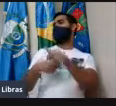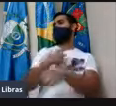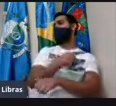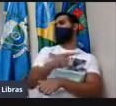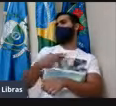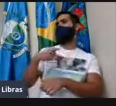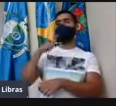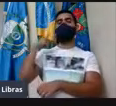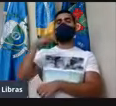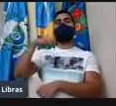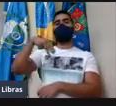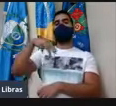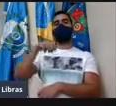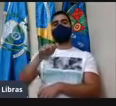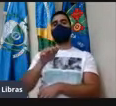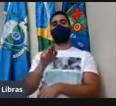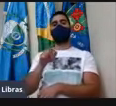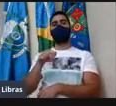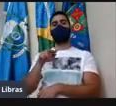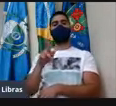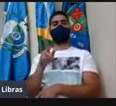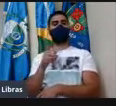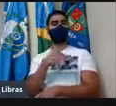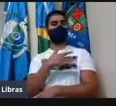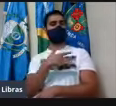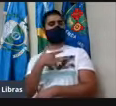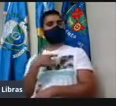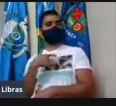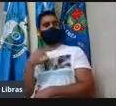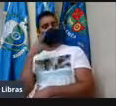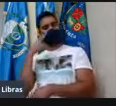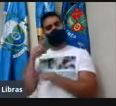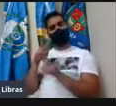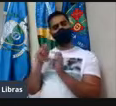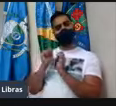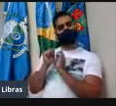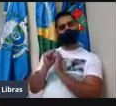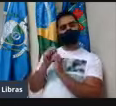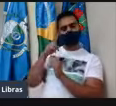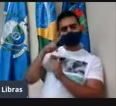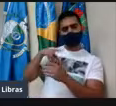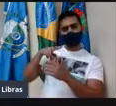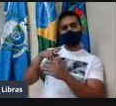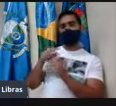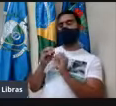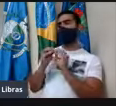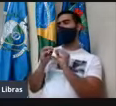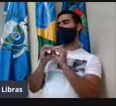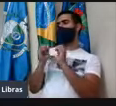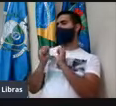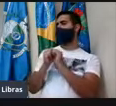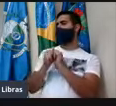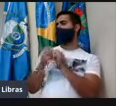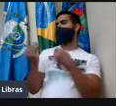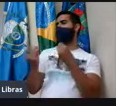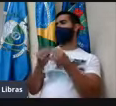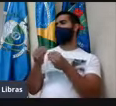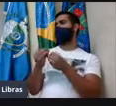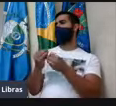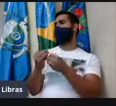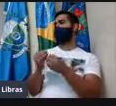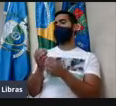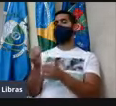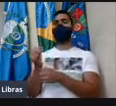vereador Marquinhos da Saúde, mas acompanho e tento acompanhar de perto a situação do nosso